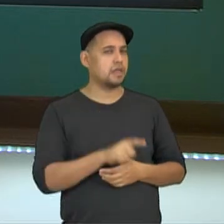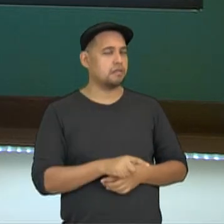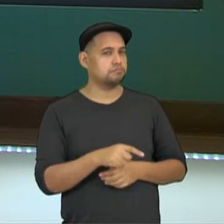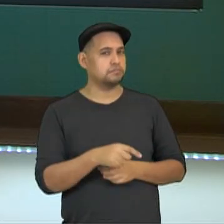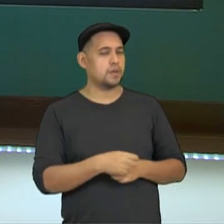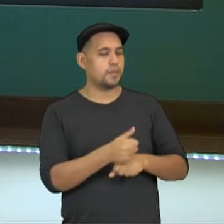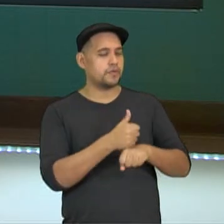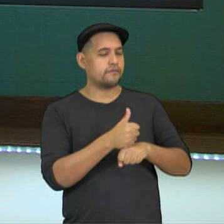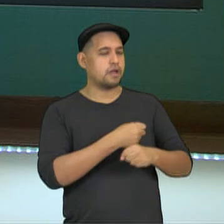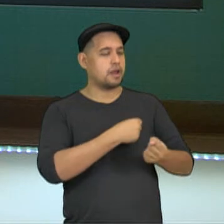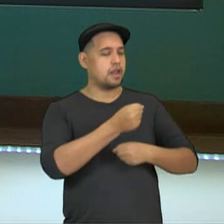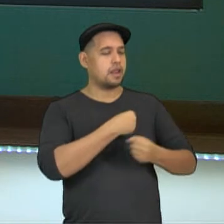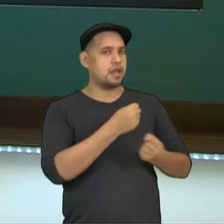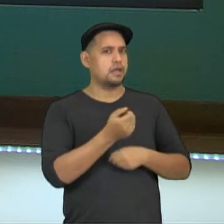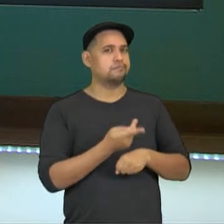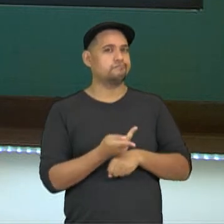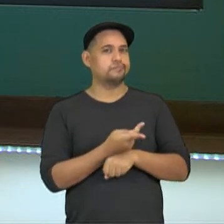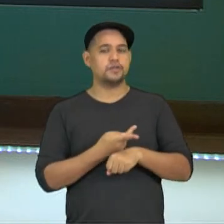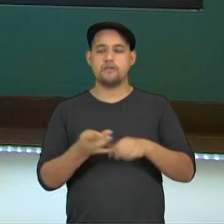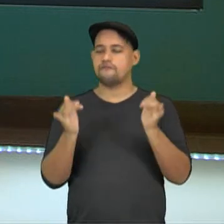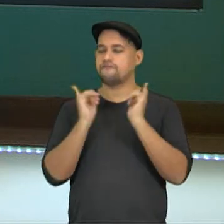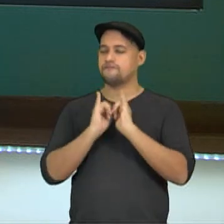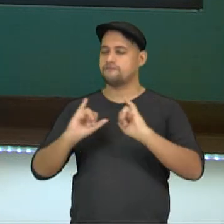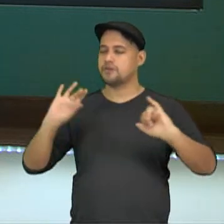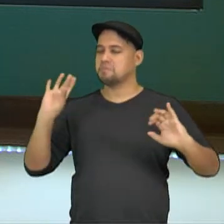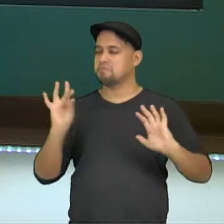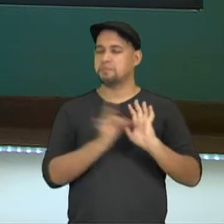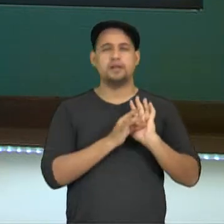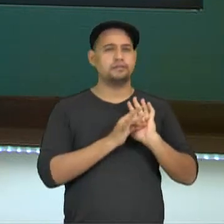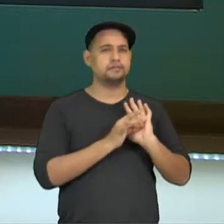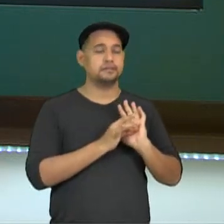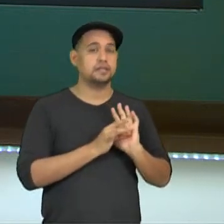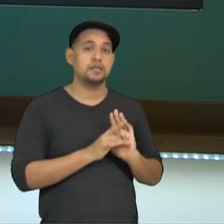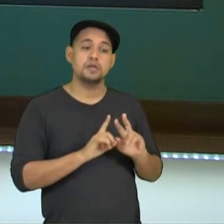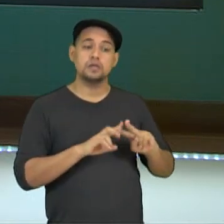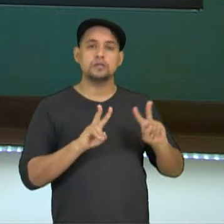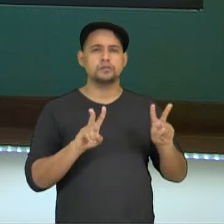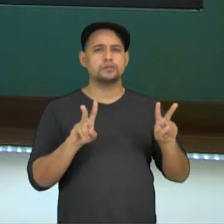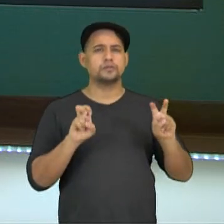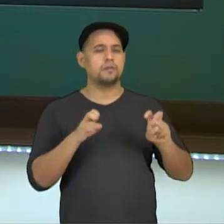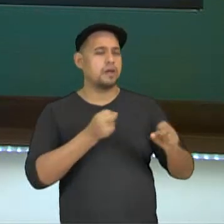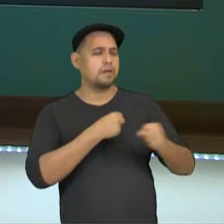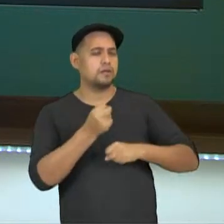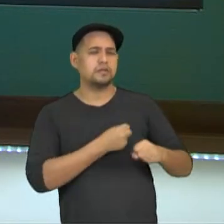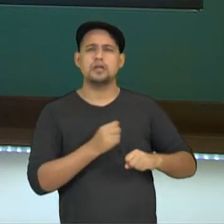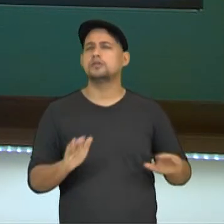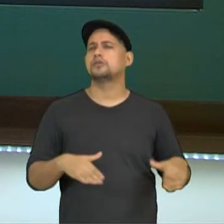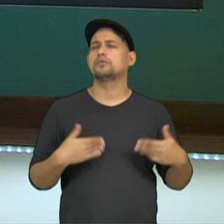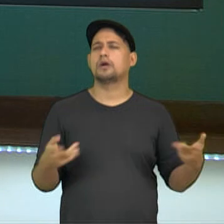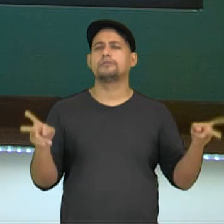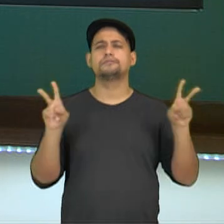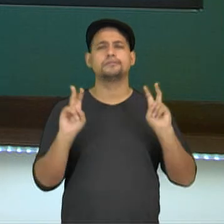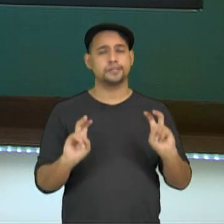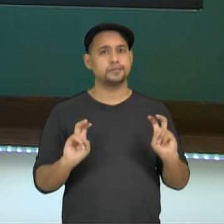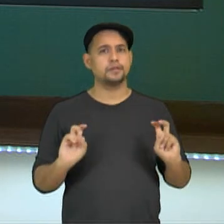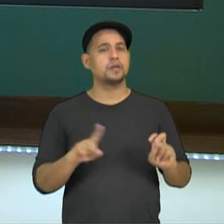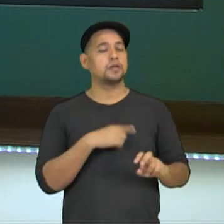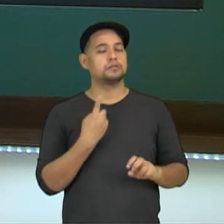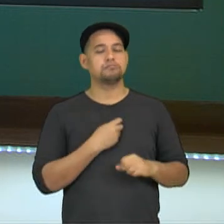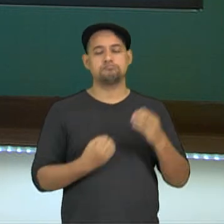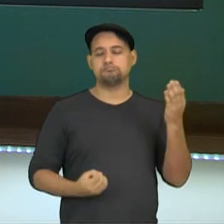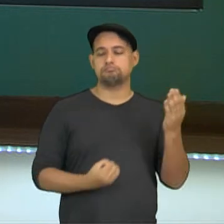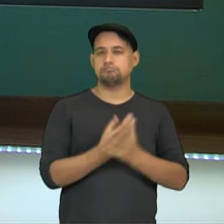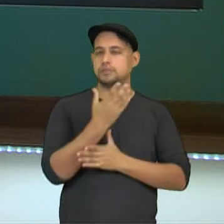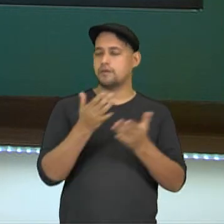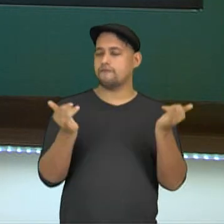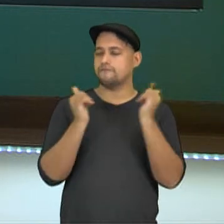jornalista e está à procura de uma boa notícia. Com base na reportagem, qual o título que poderia criar para